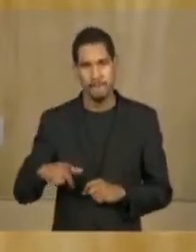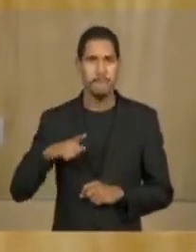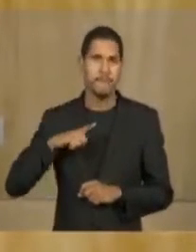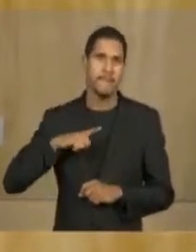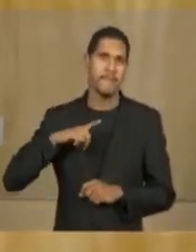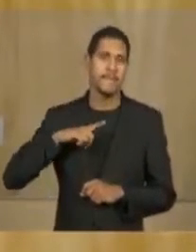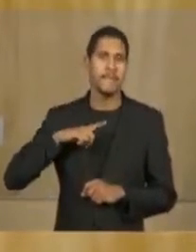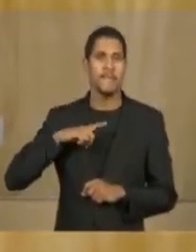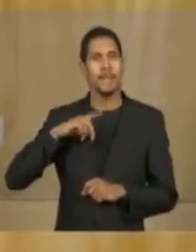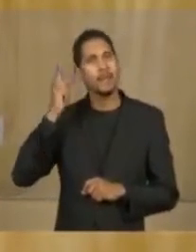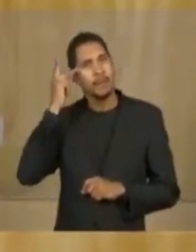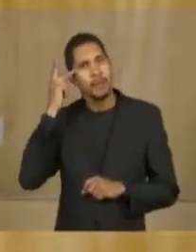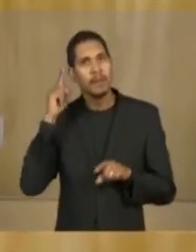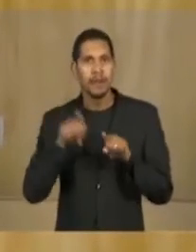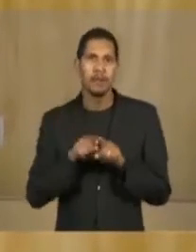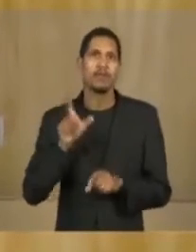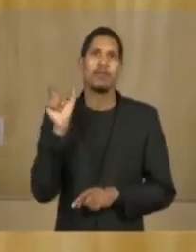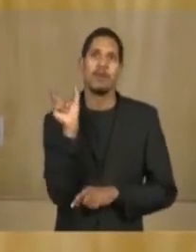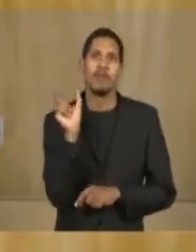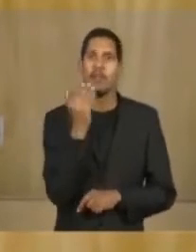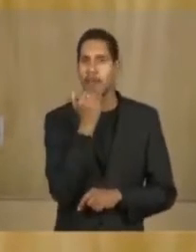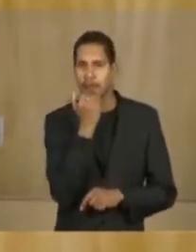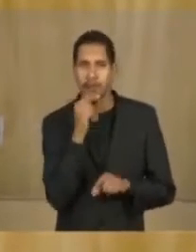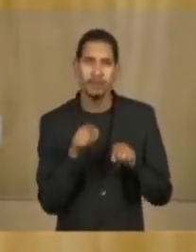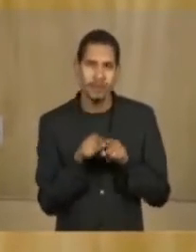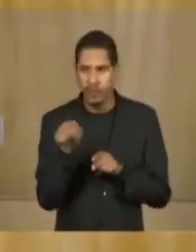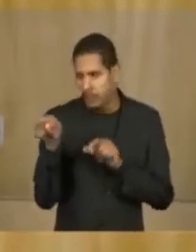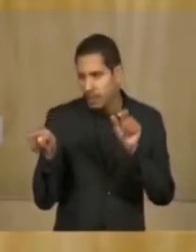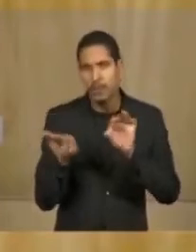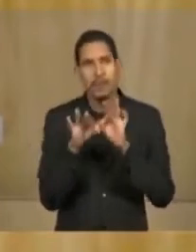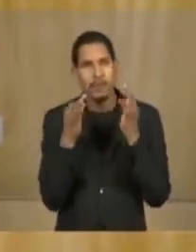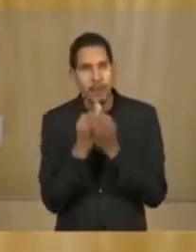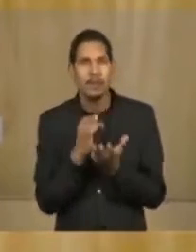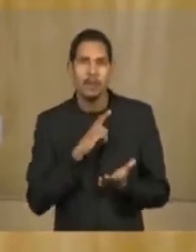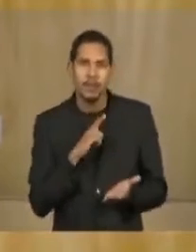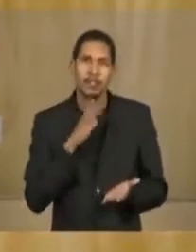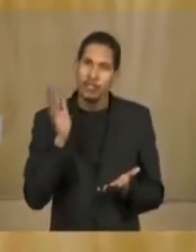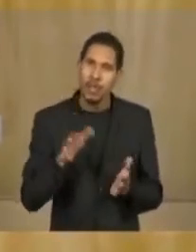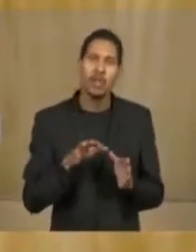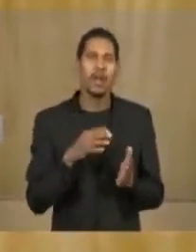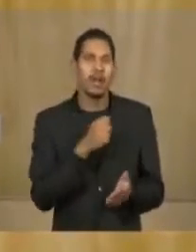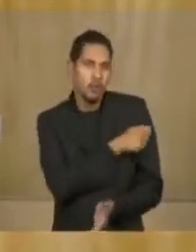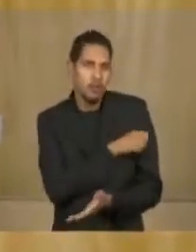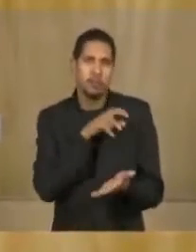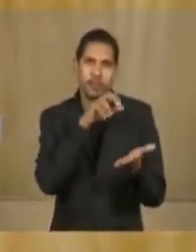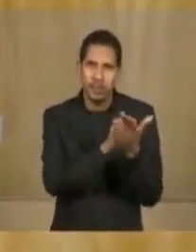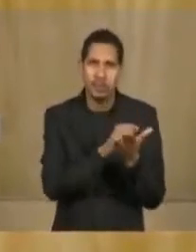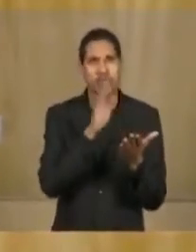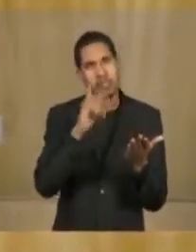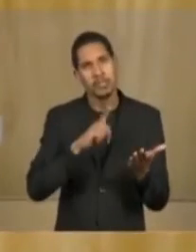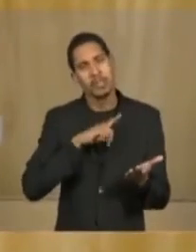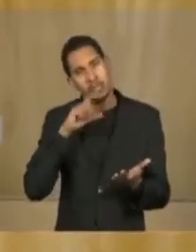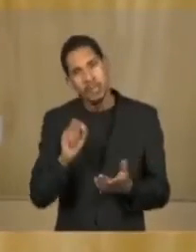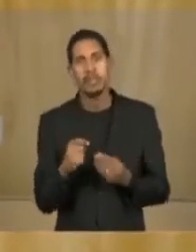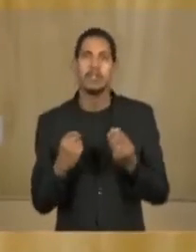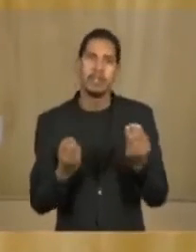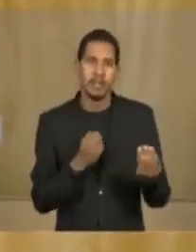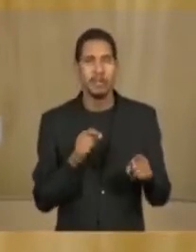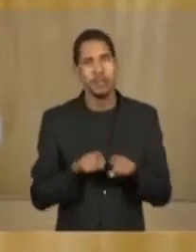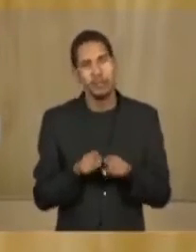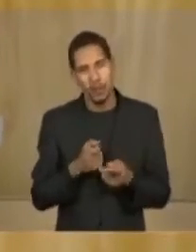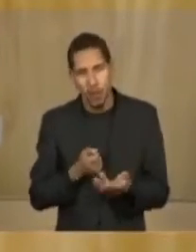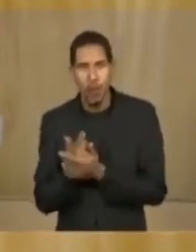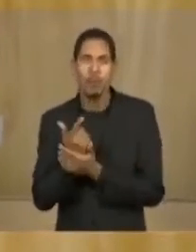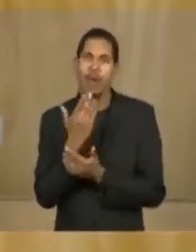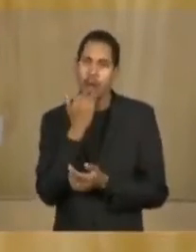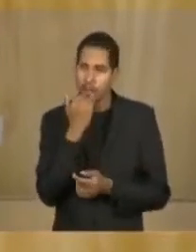cartão alimentação para as famílias dos alunos e alunas matriculados, que seja usado exclusivamente para aquisição de alimentos e de